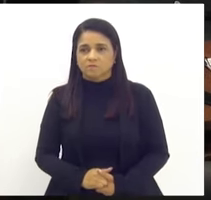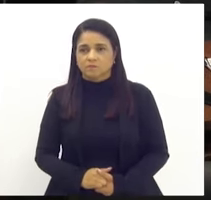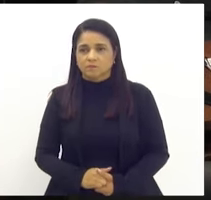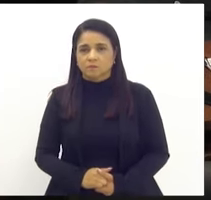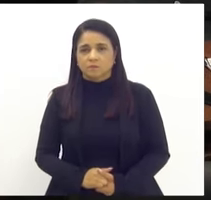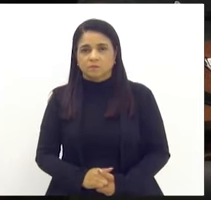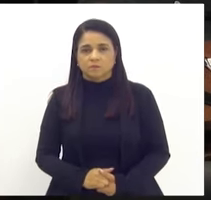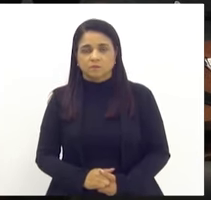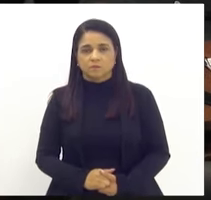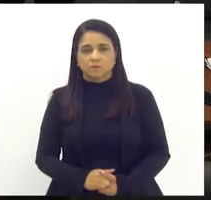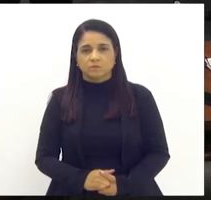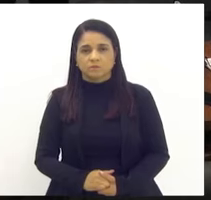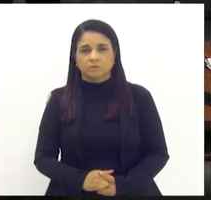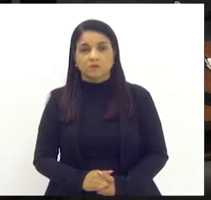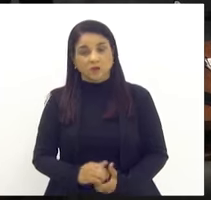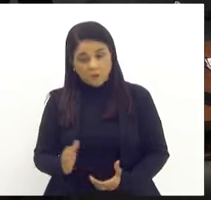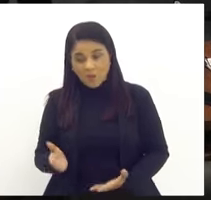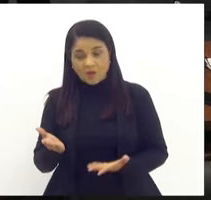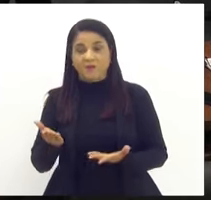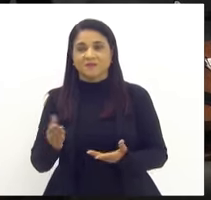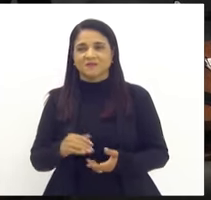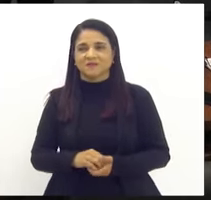Miranda vamos